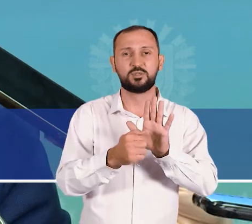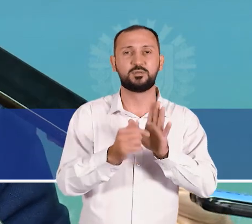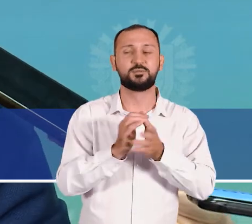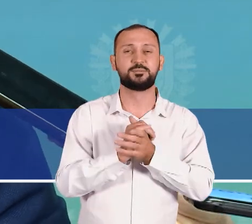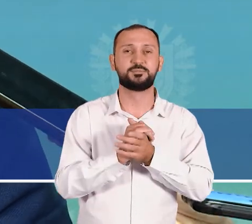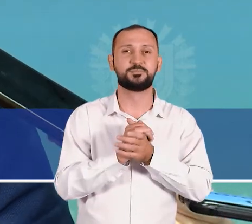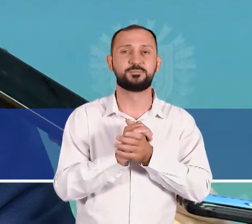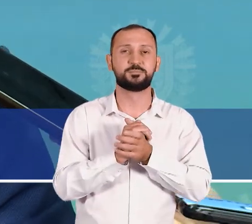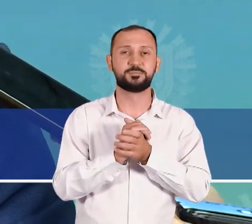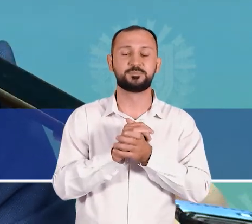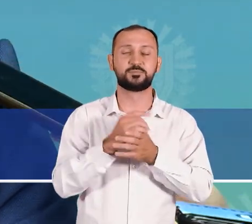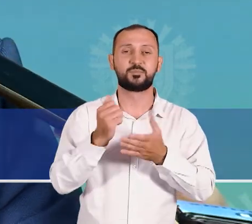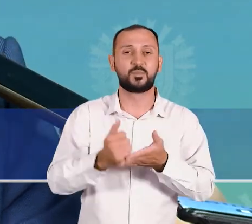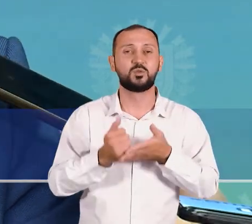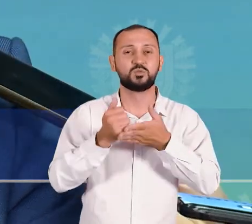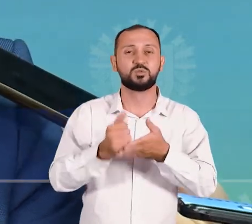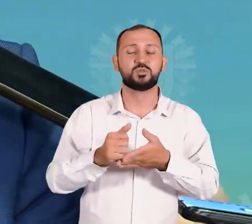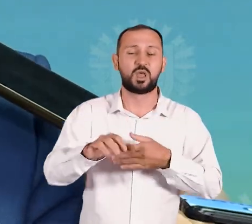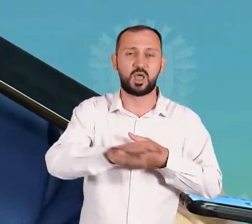vai